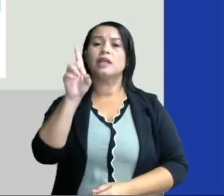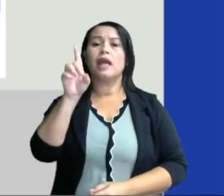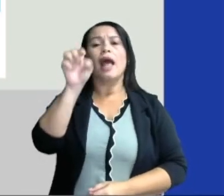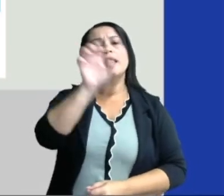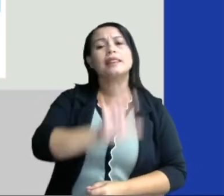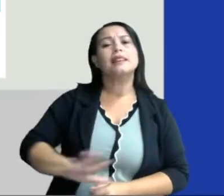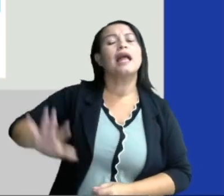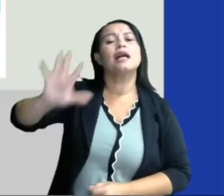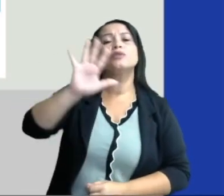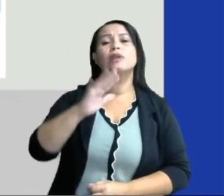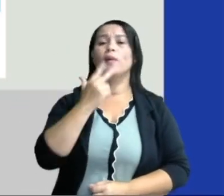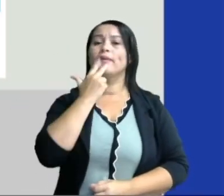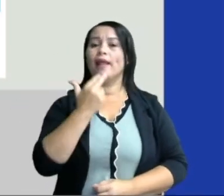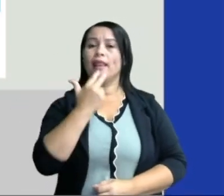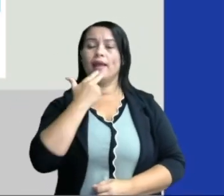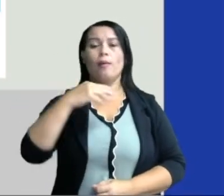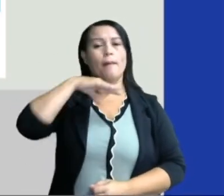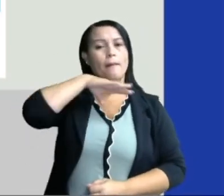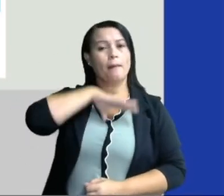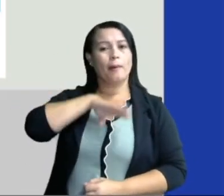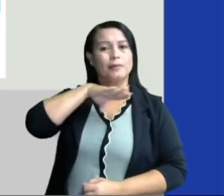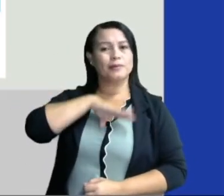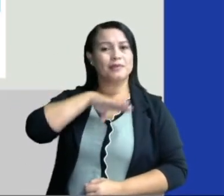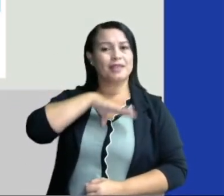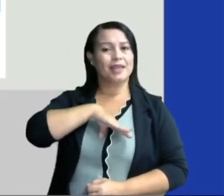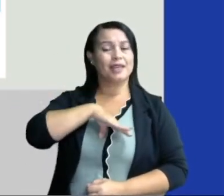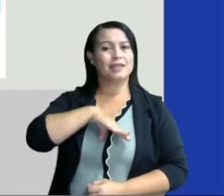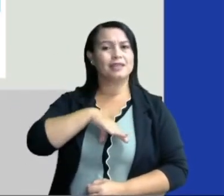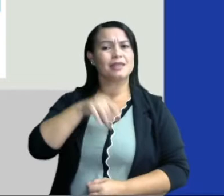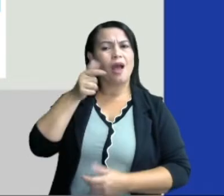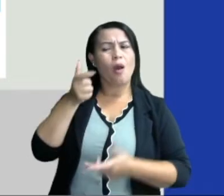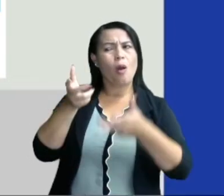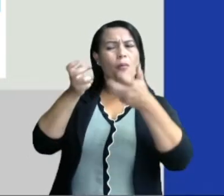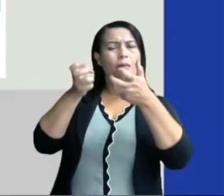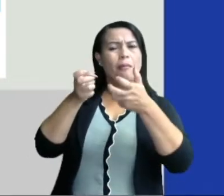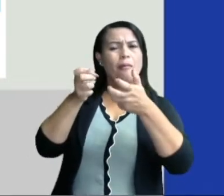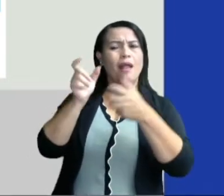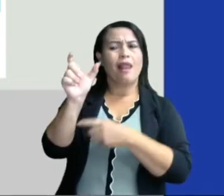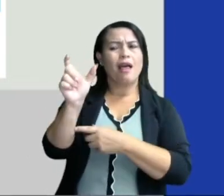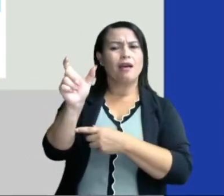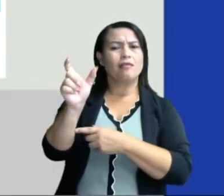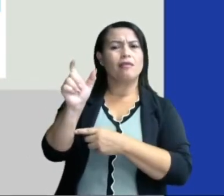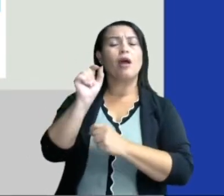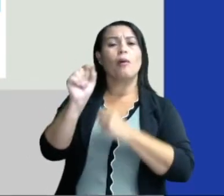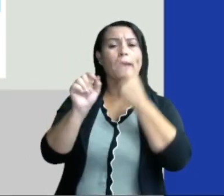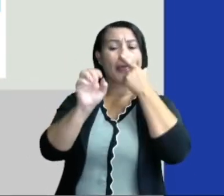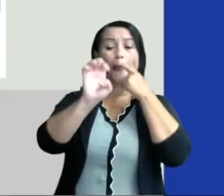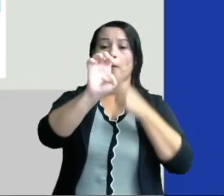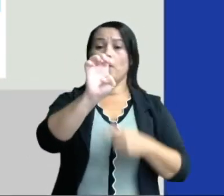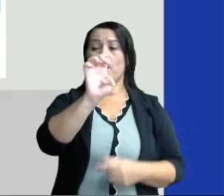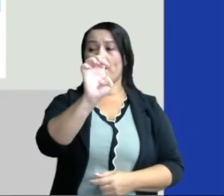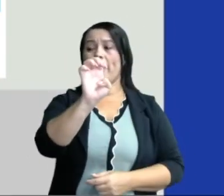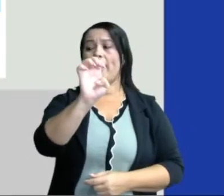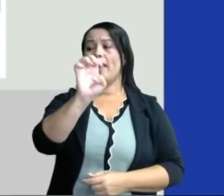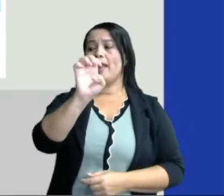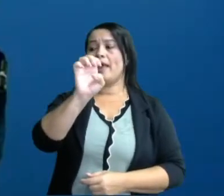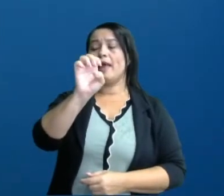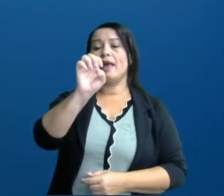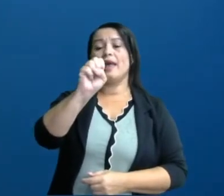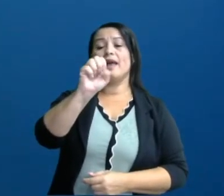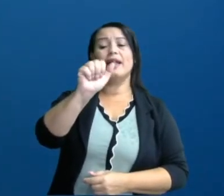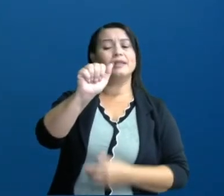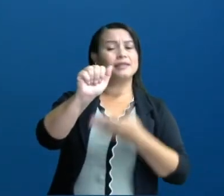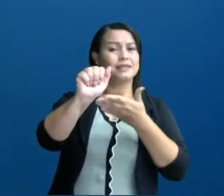Língua Portuguesa. Mais uma palavra que me chama a atenção. Esse esa aí agora está